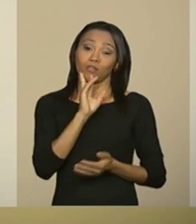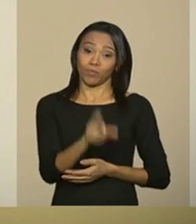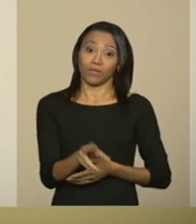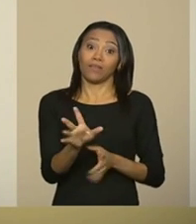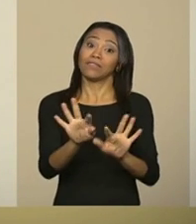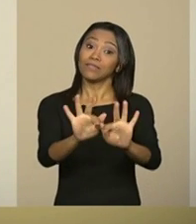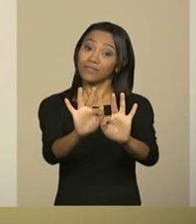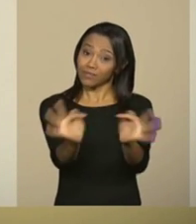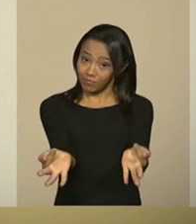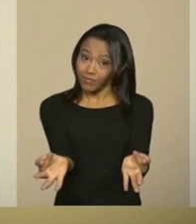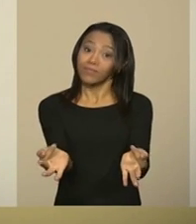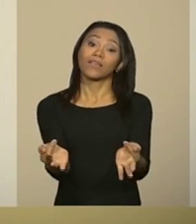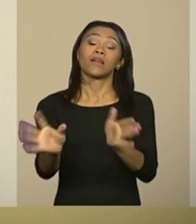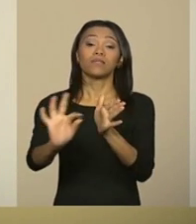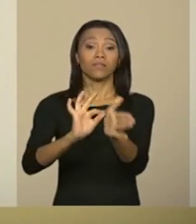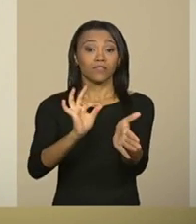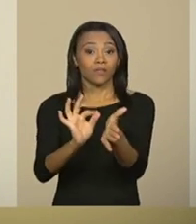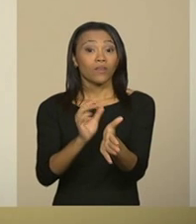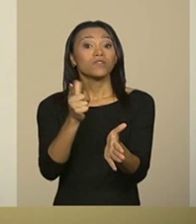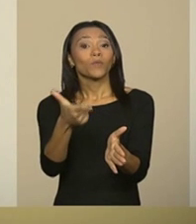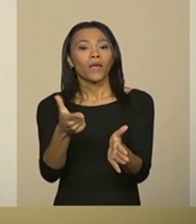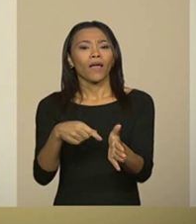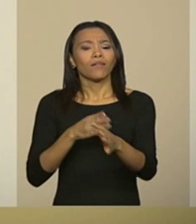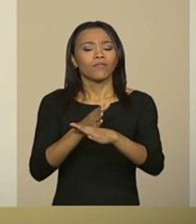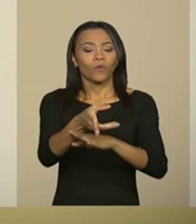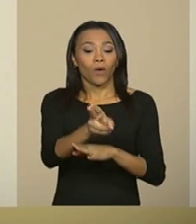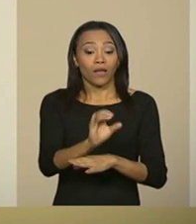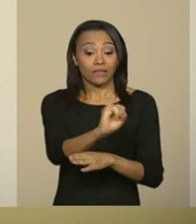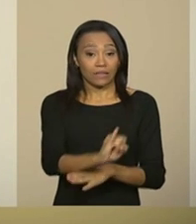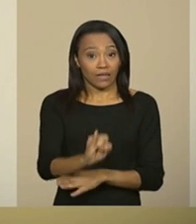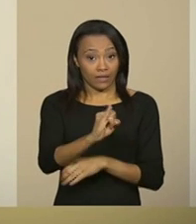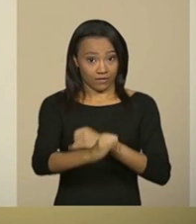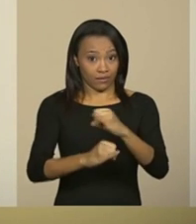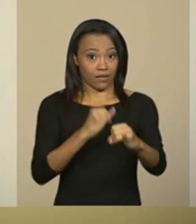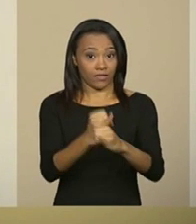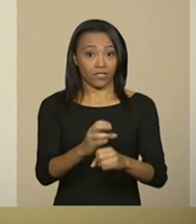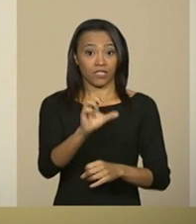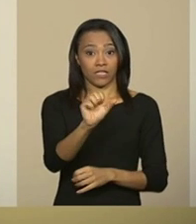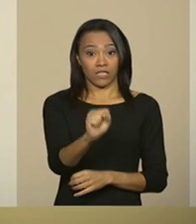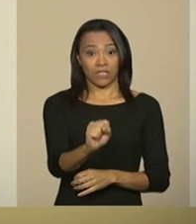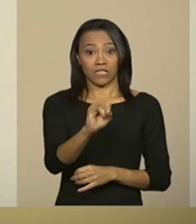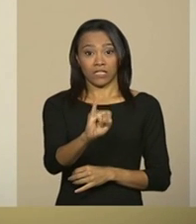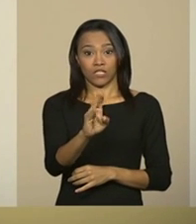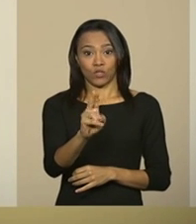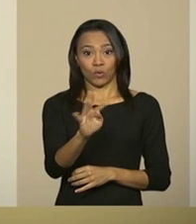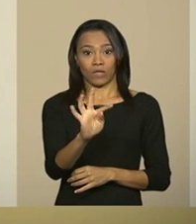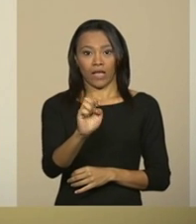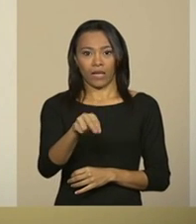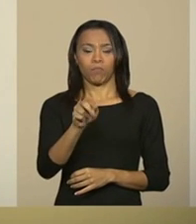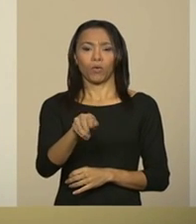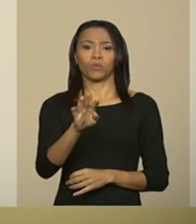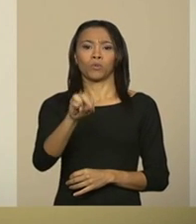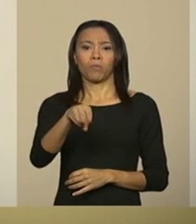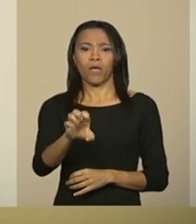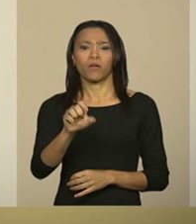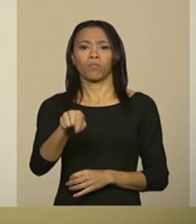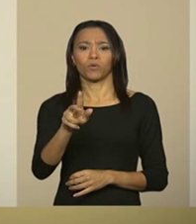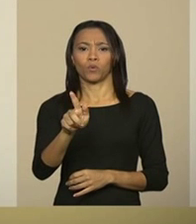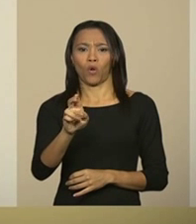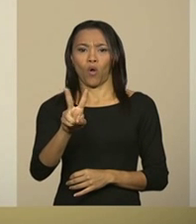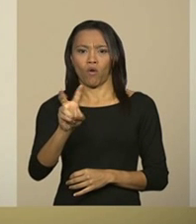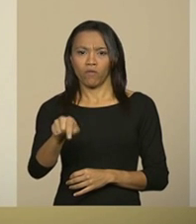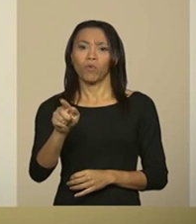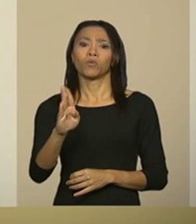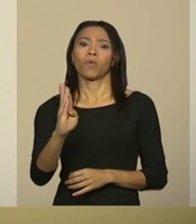bem simples as inscrições devem ser feitas pela internet no endereço sisu tech ponto mec.gov.br o